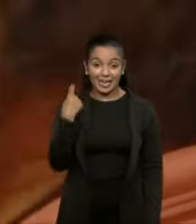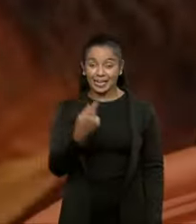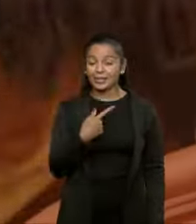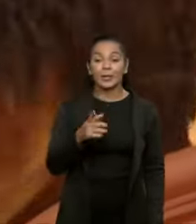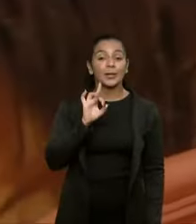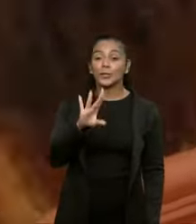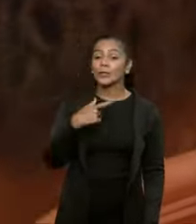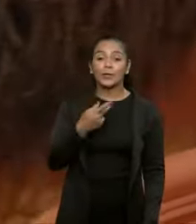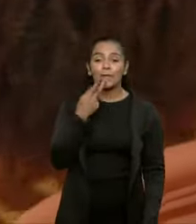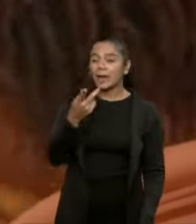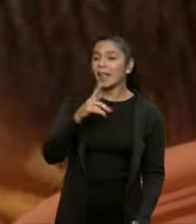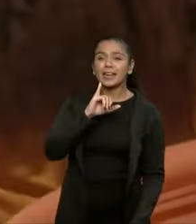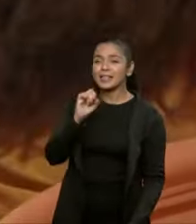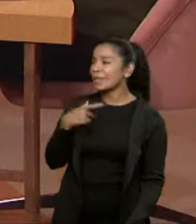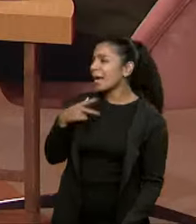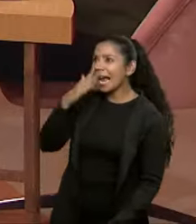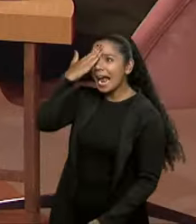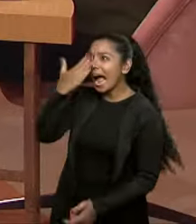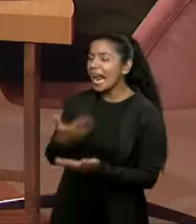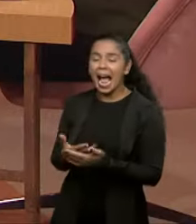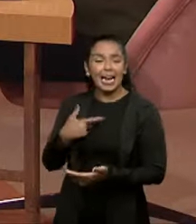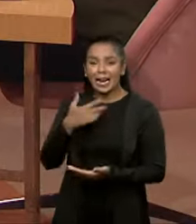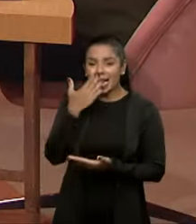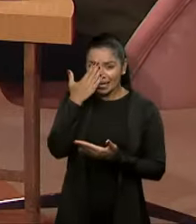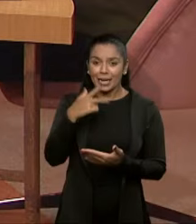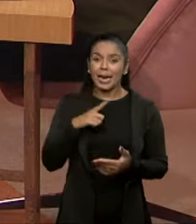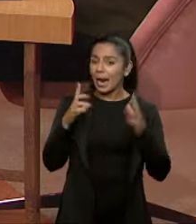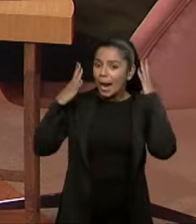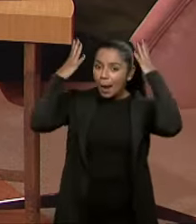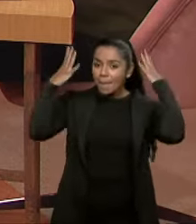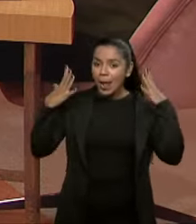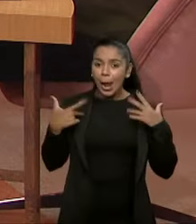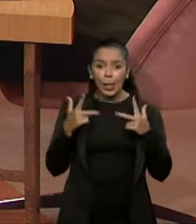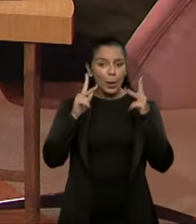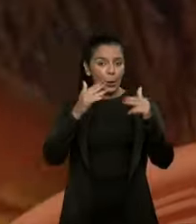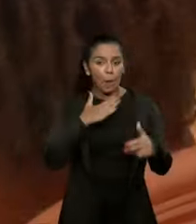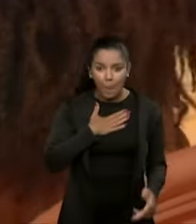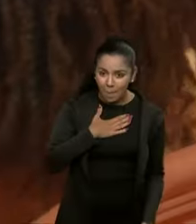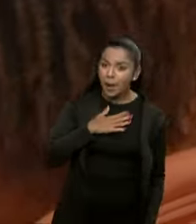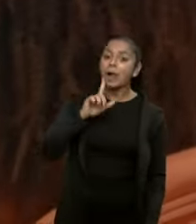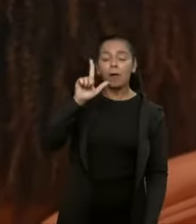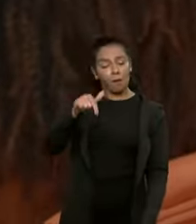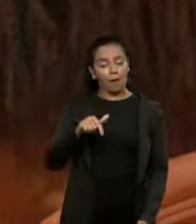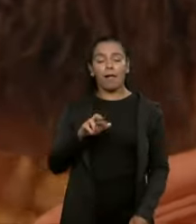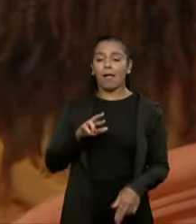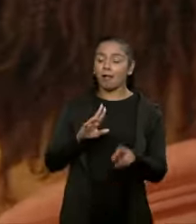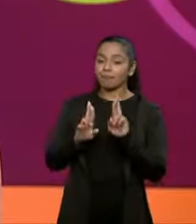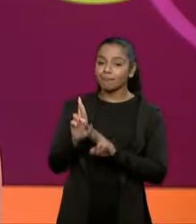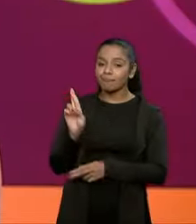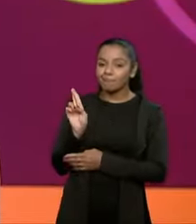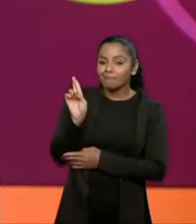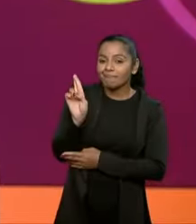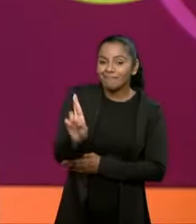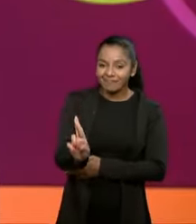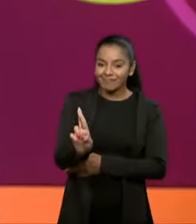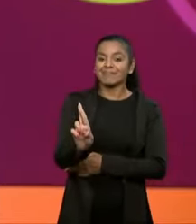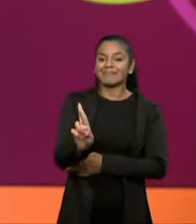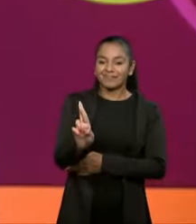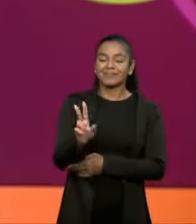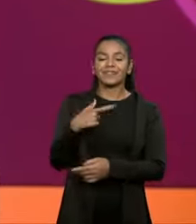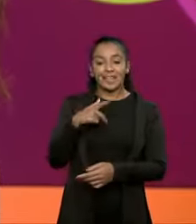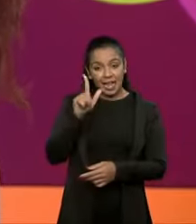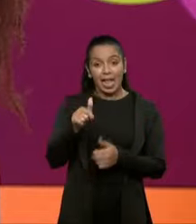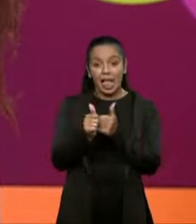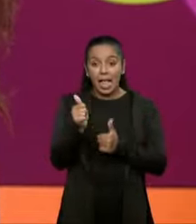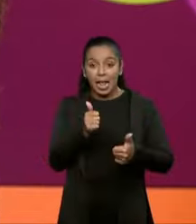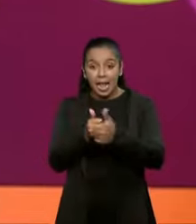só dava isso. Caraca, não acredito, tem o cabelo igual o meu. E aí cria-se... Representatividade, né? E cria-se uma ideia da